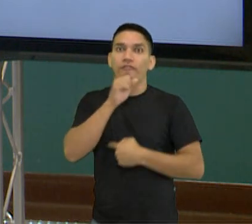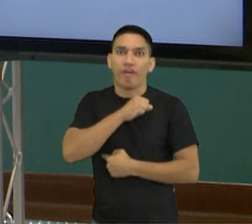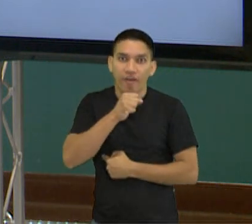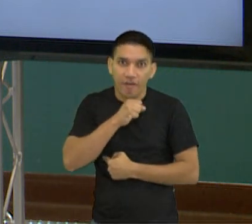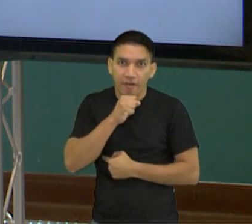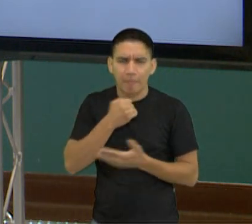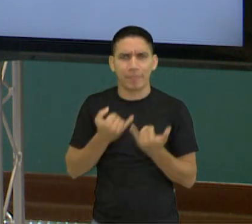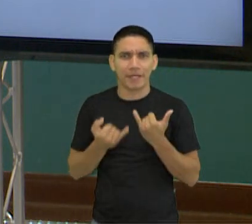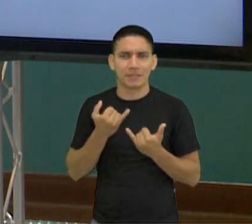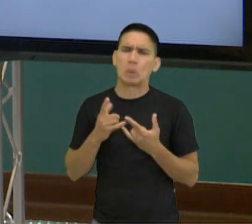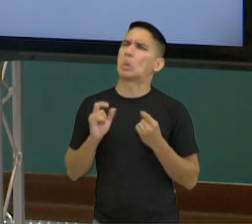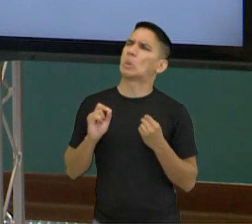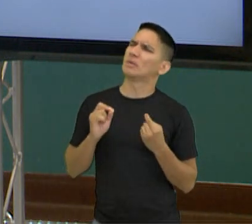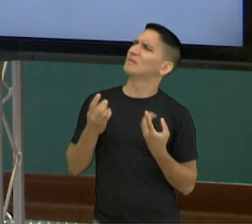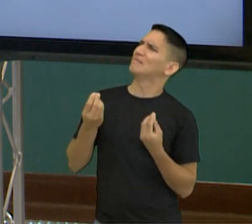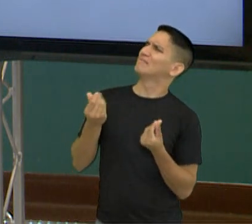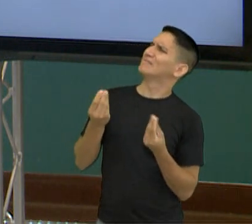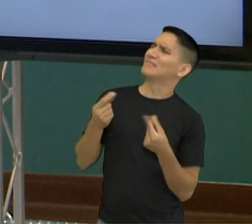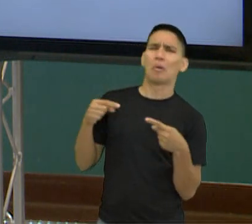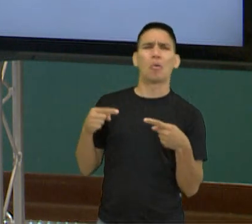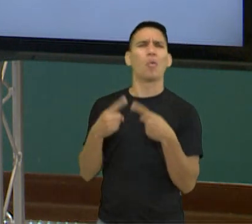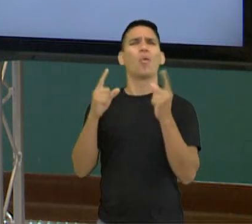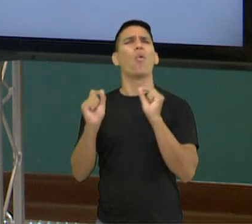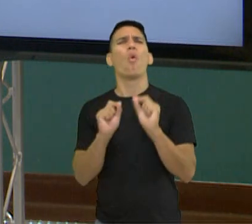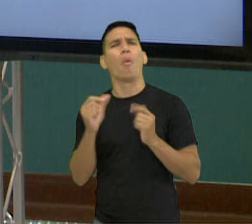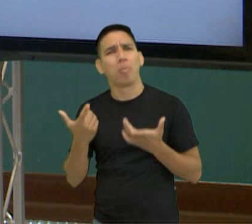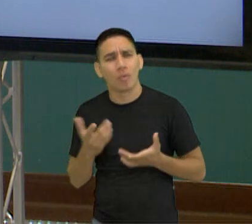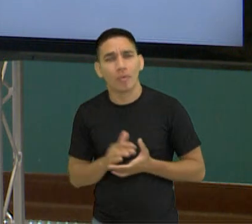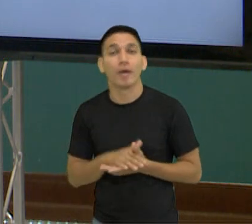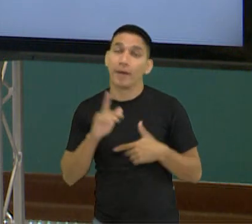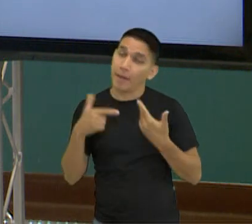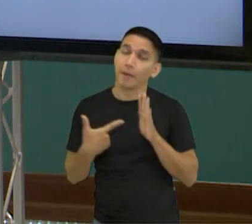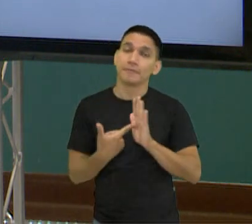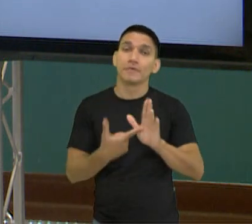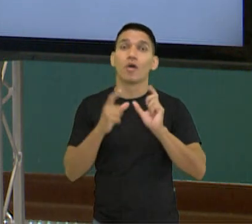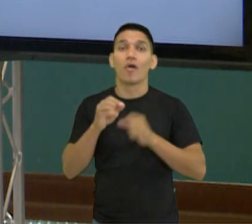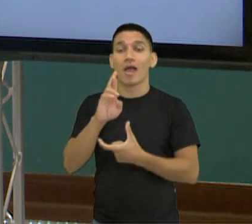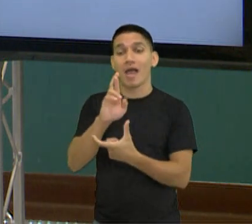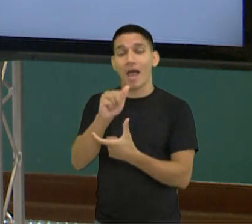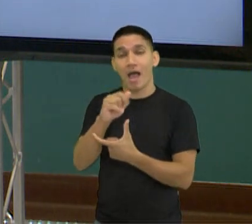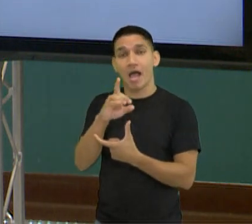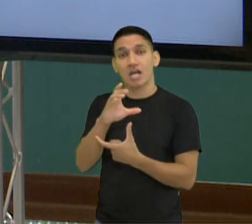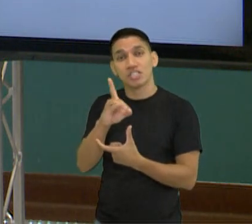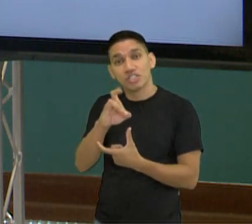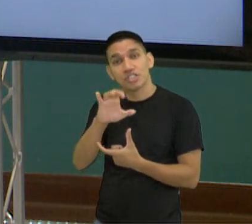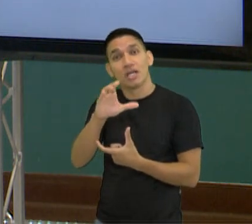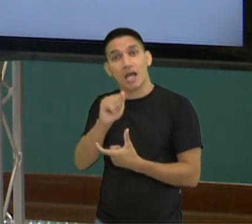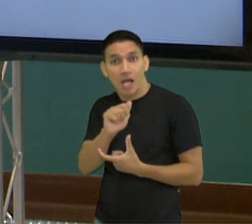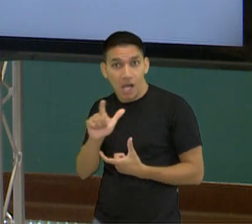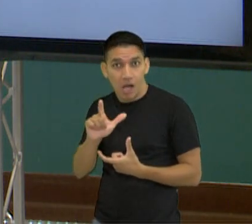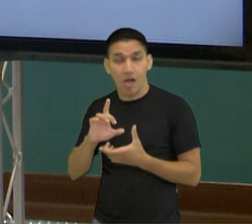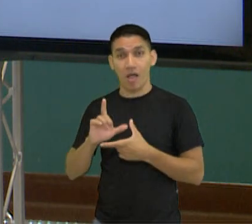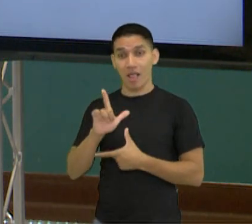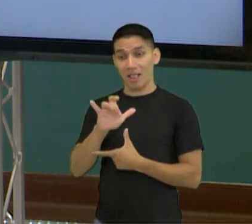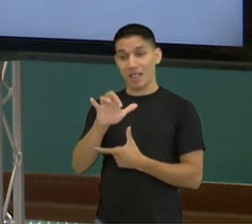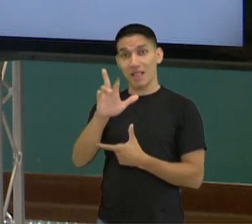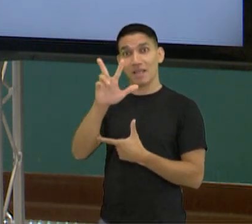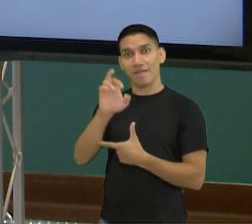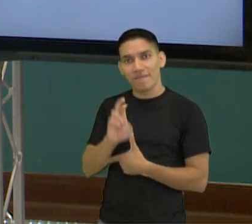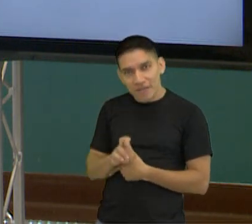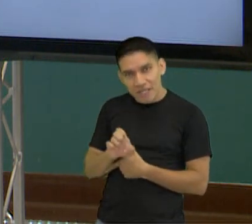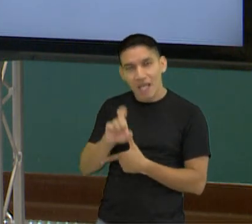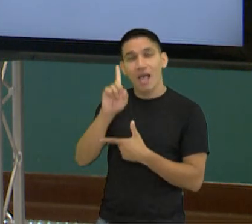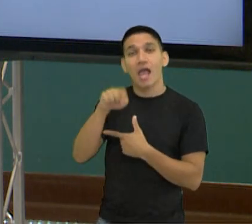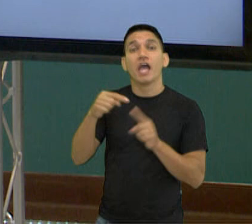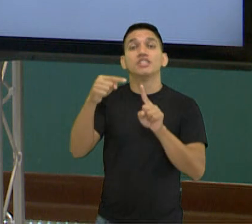radicais livres com os radicais livres orgânicos? É o que eu disse, radical livre é uma substância, uma espécie química